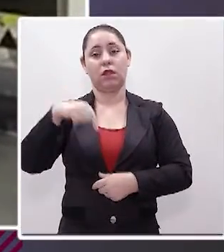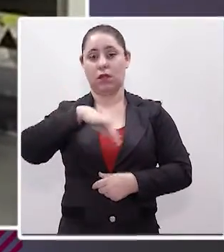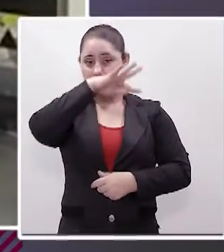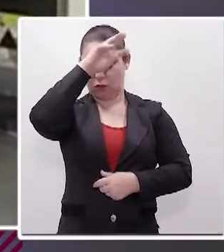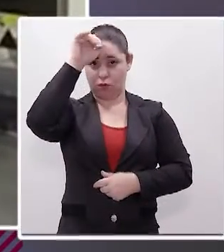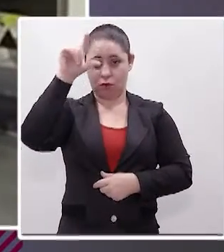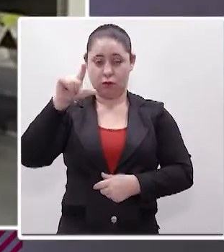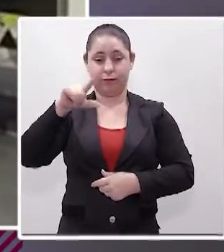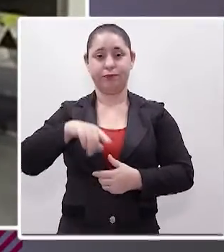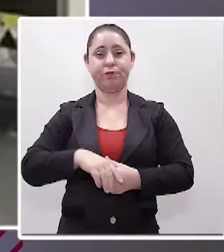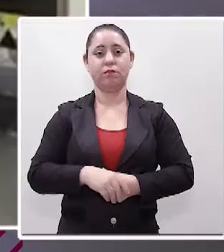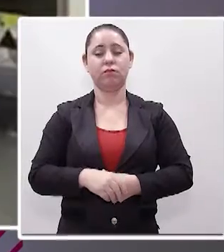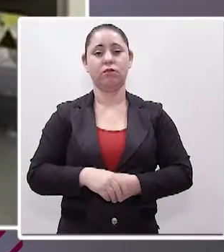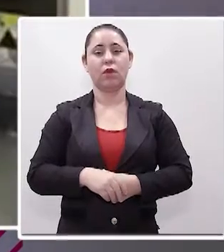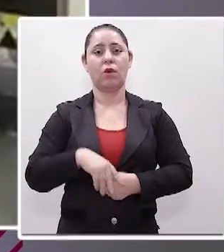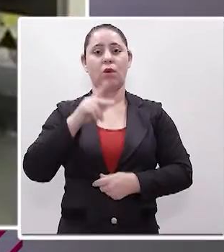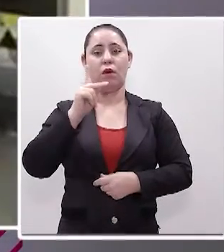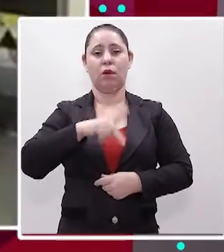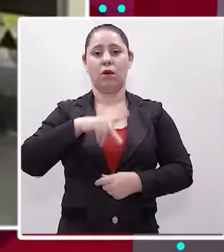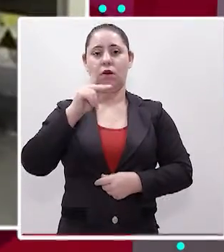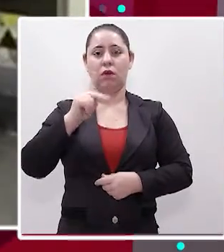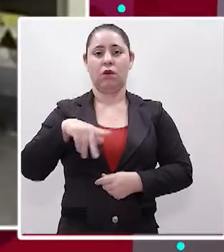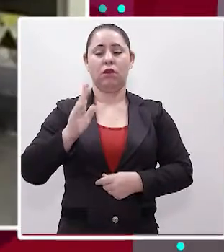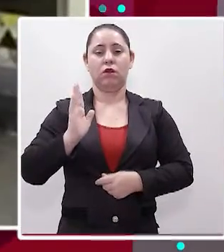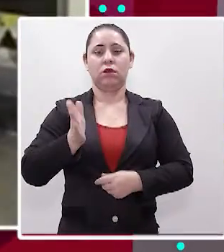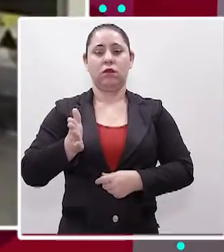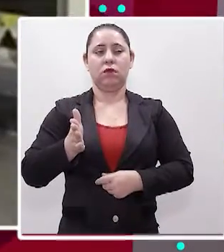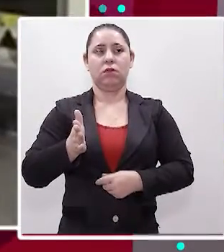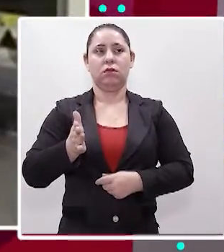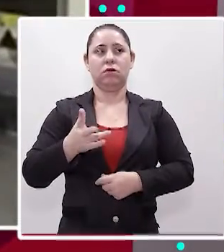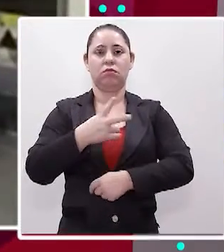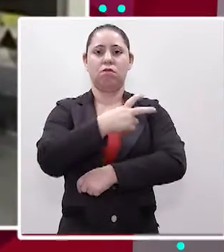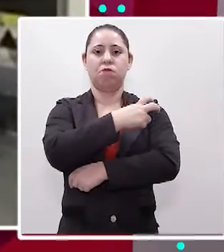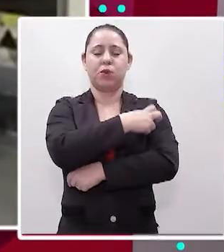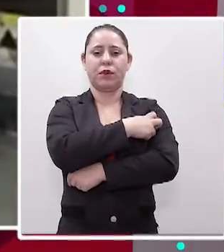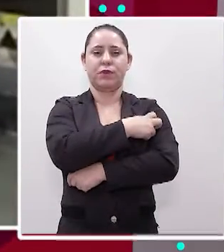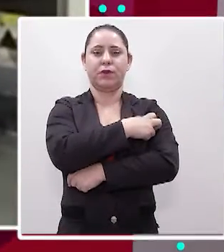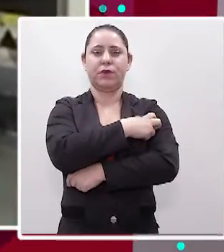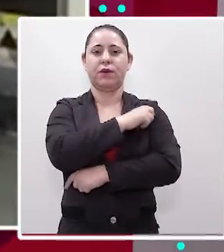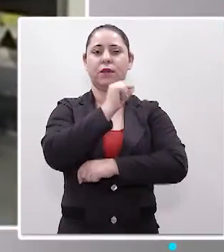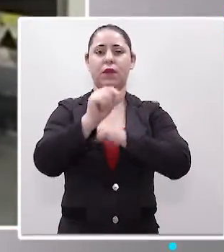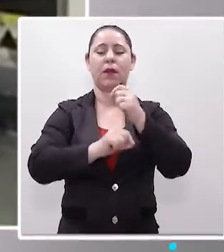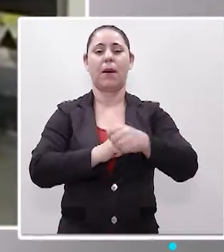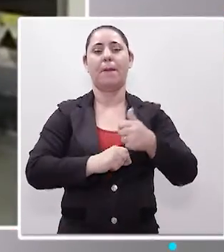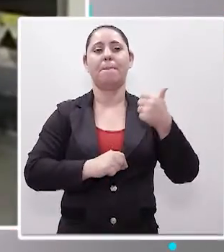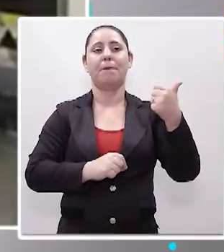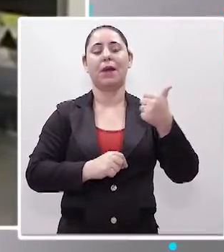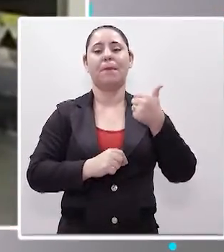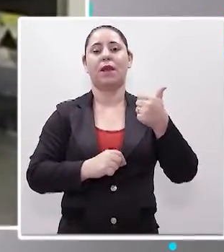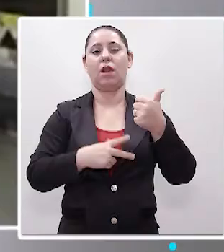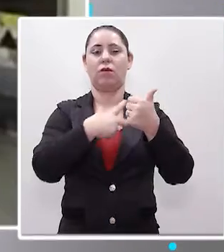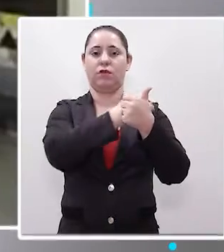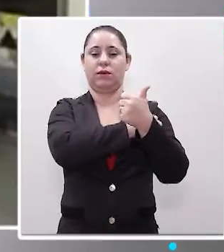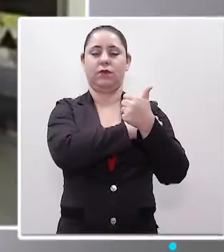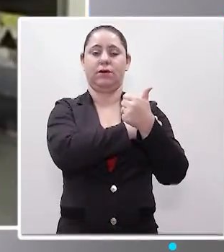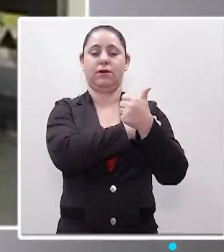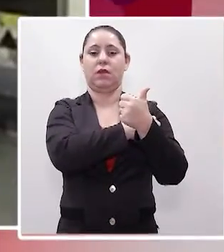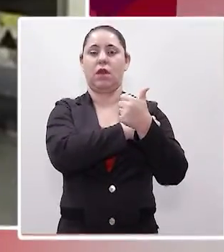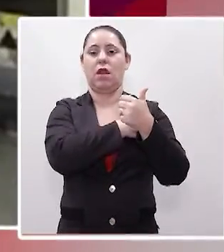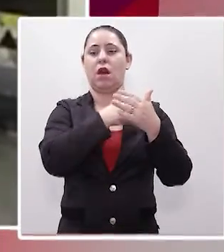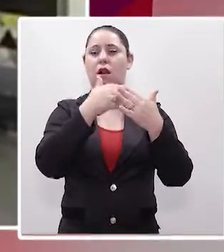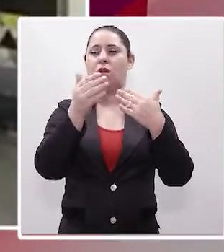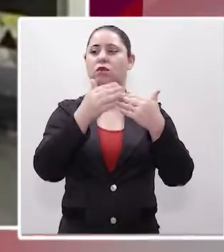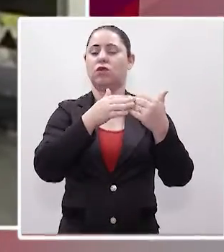imunização. Aqui em Mato Grosso do Sul, os professores já pelo menos tomaram aí a D1, que é a primeira dose,